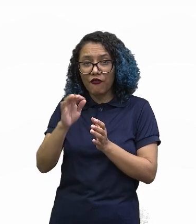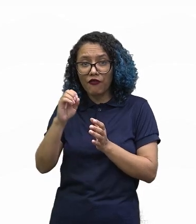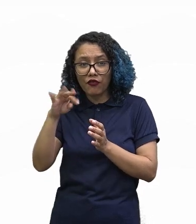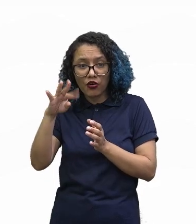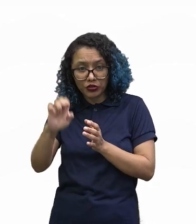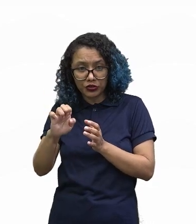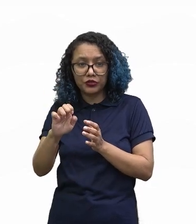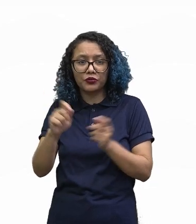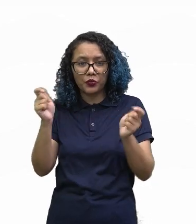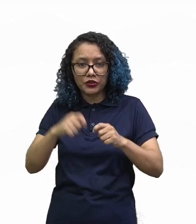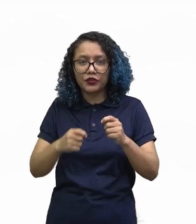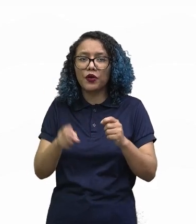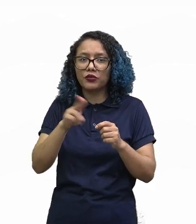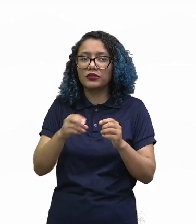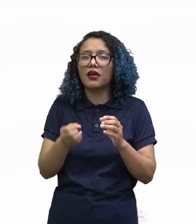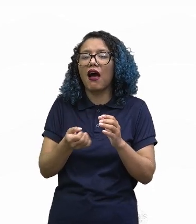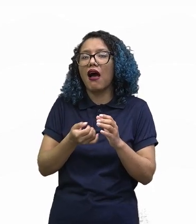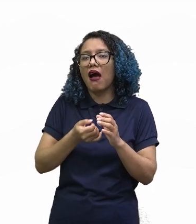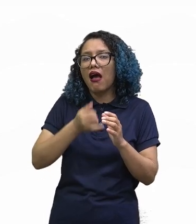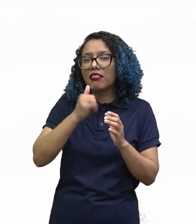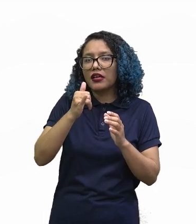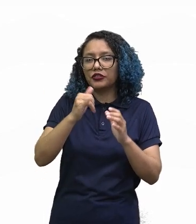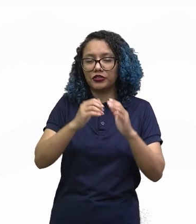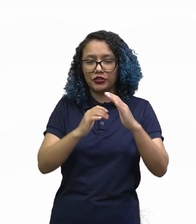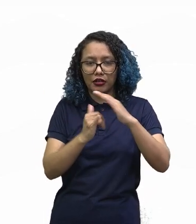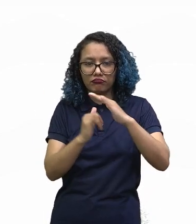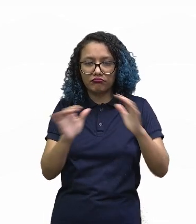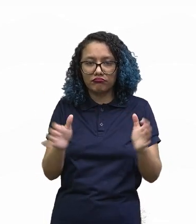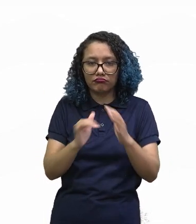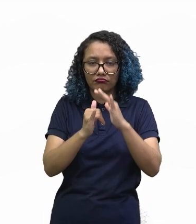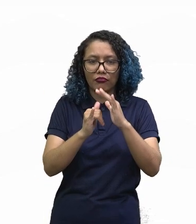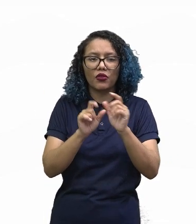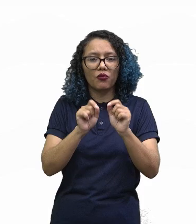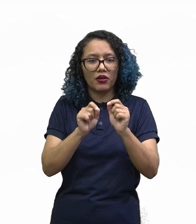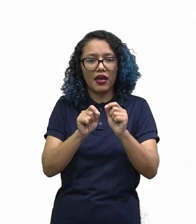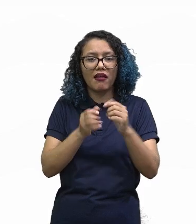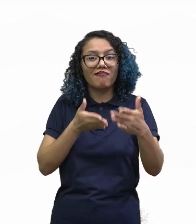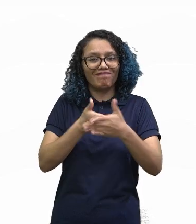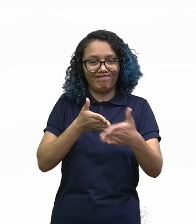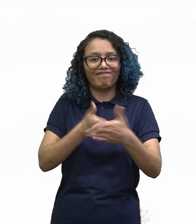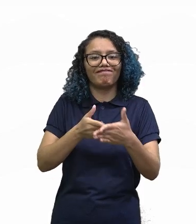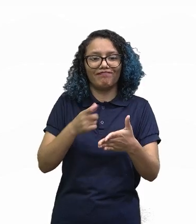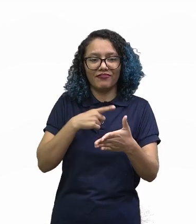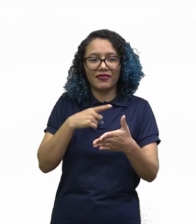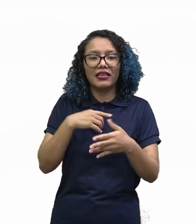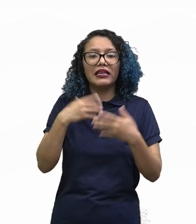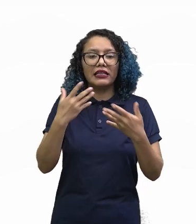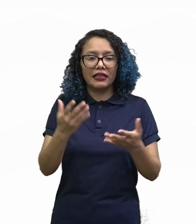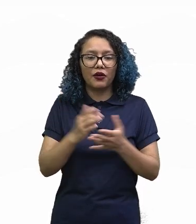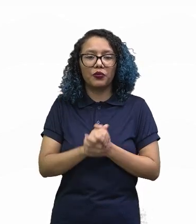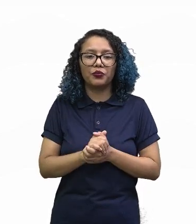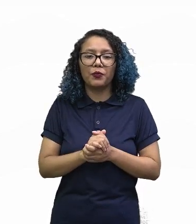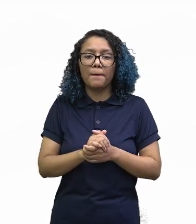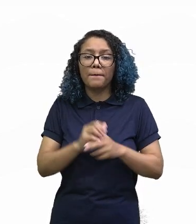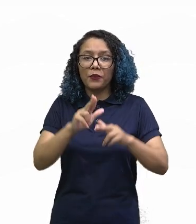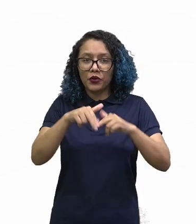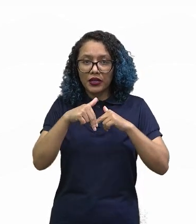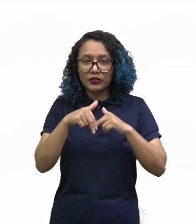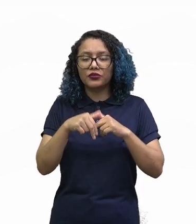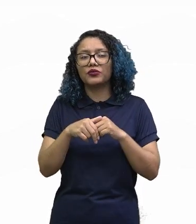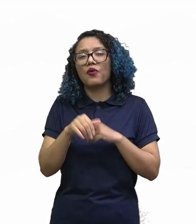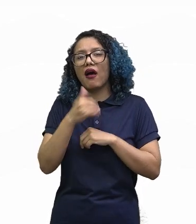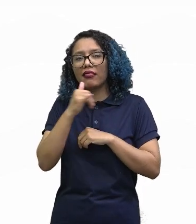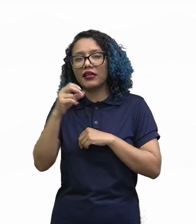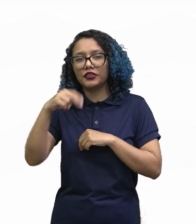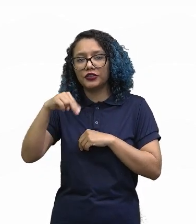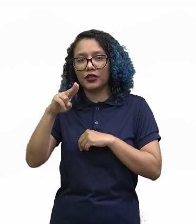na natureza, dá-se de forma limitada. Assim, podemos classificar a energia nuclear como uma fonte